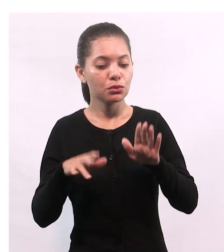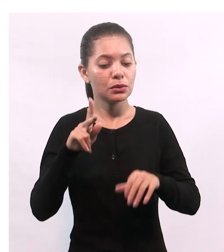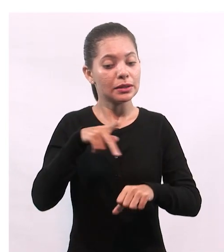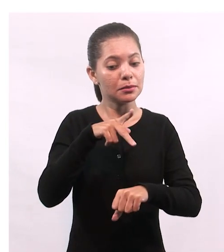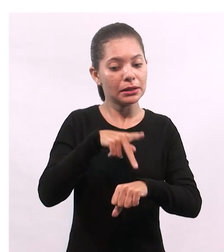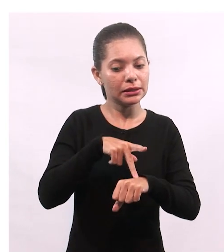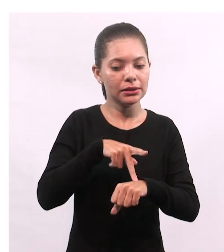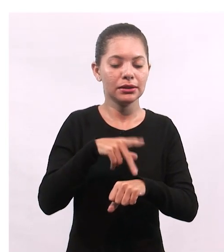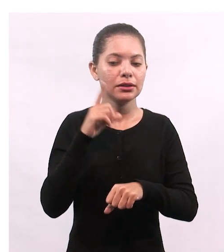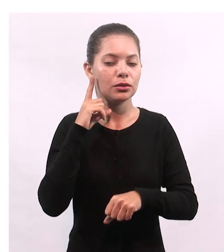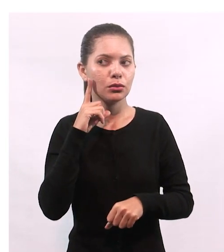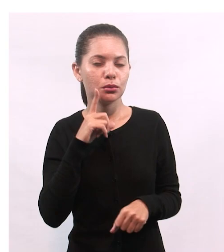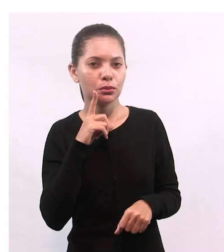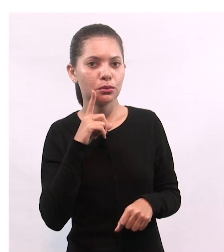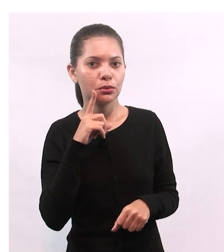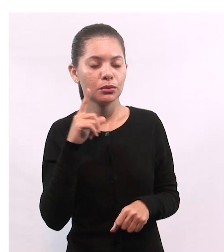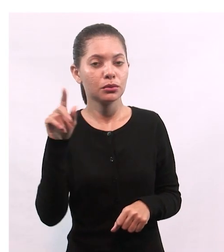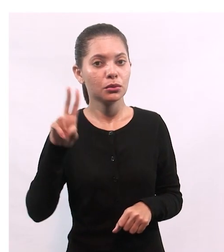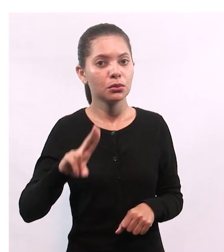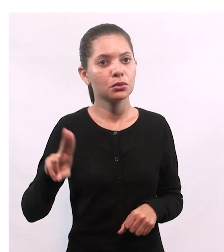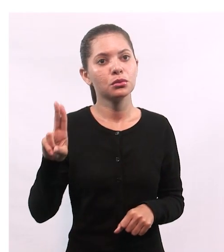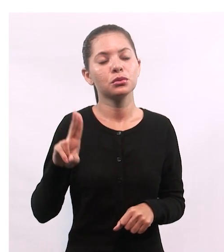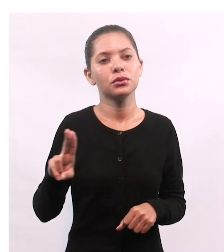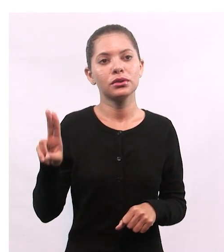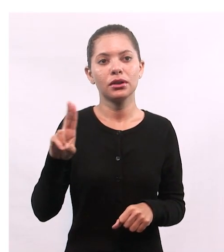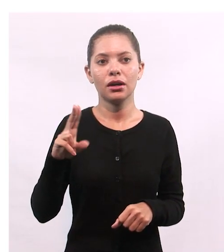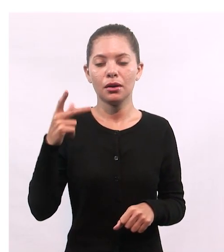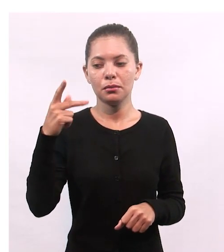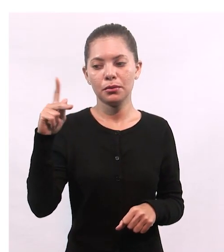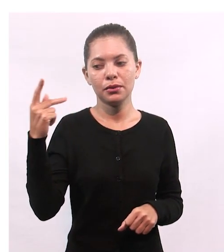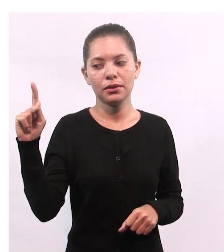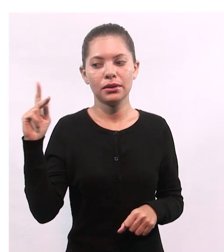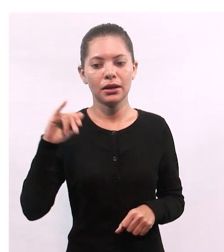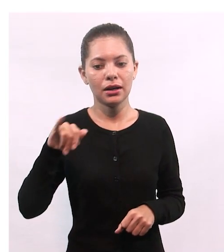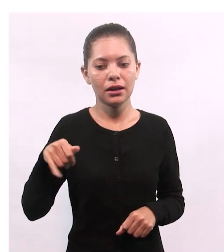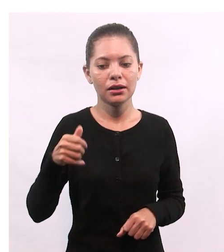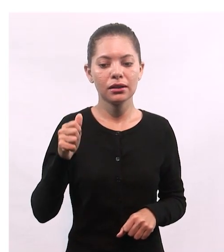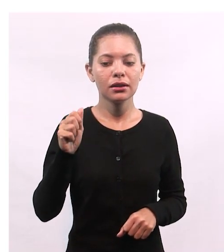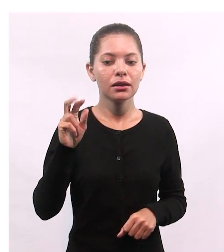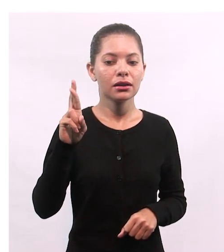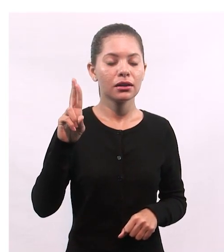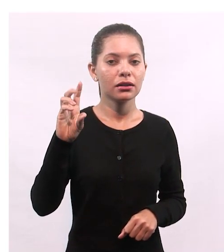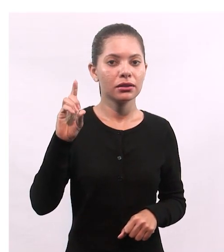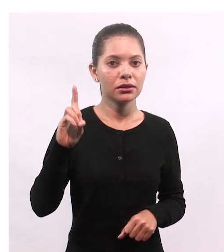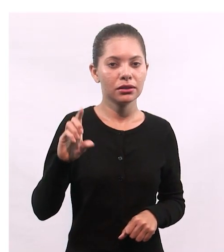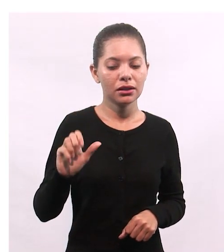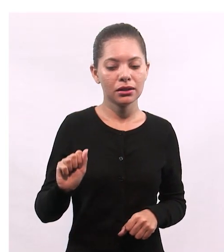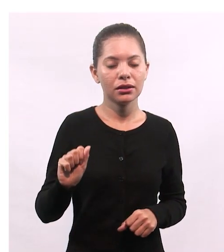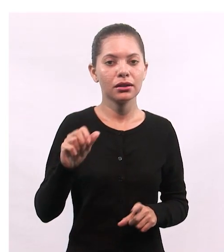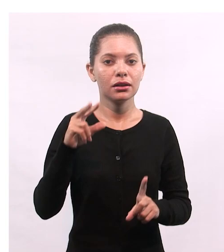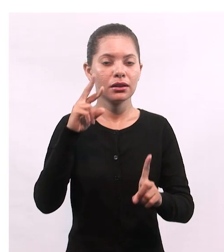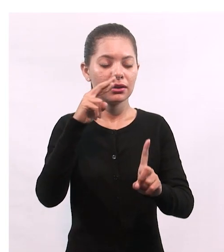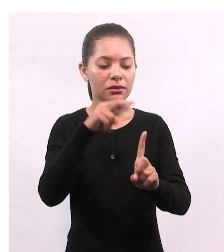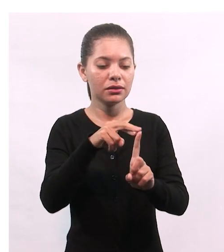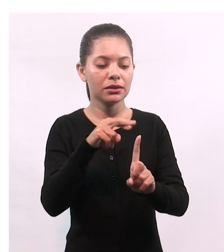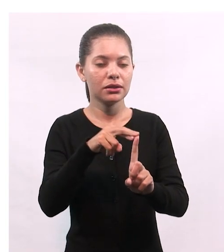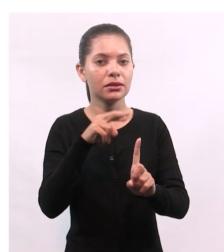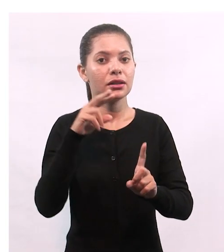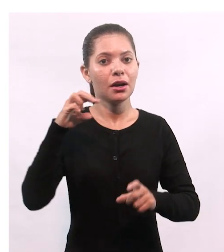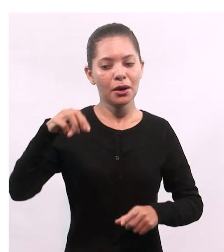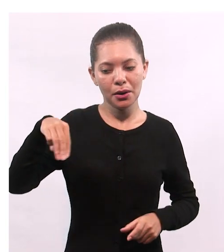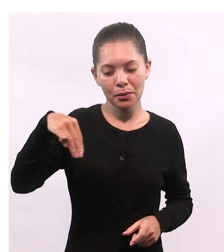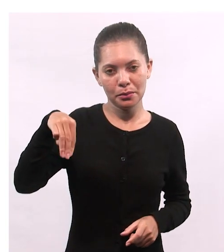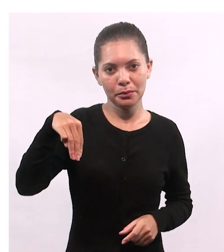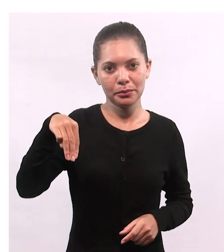exemplo, utilizem outras unidades de medida para distância, como polegadas, jardas, a referência internacional é o